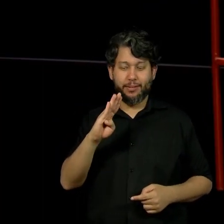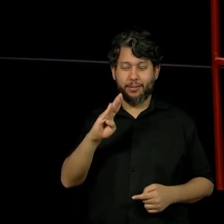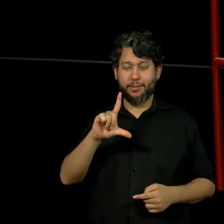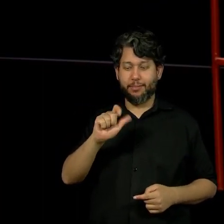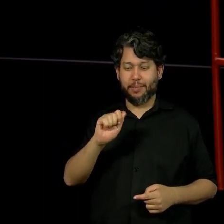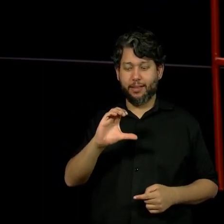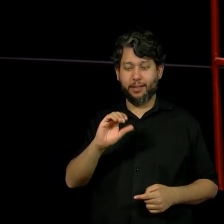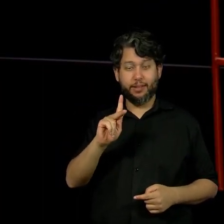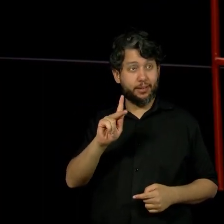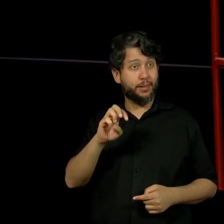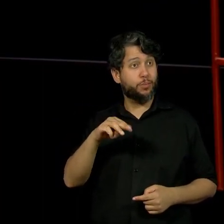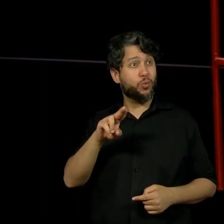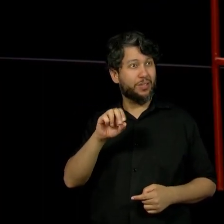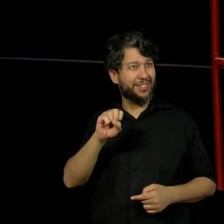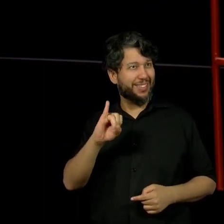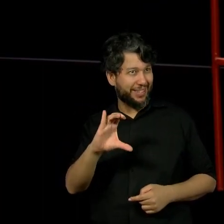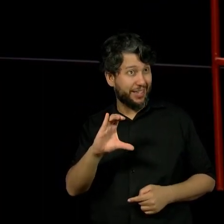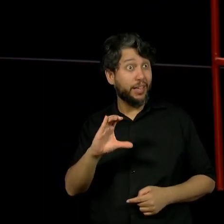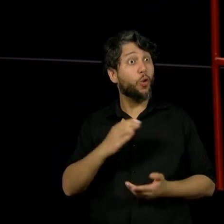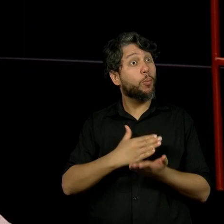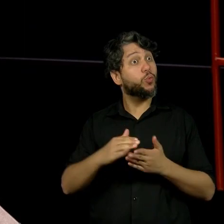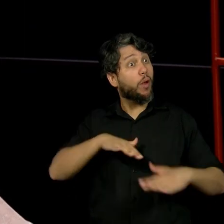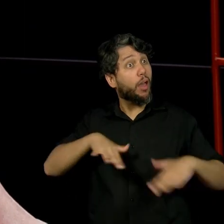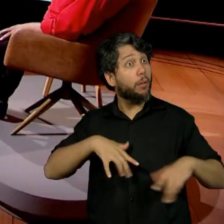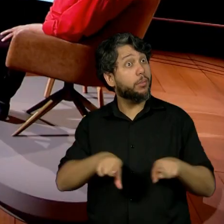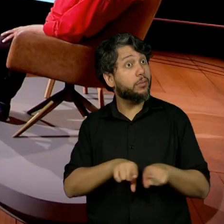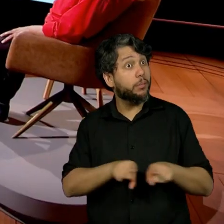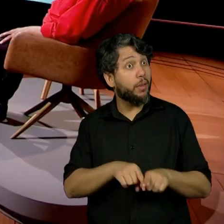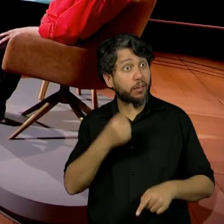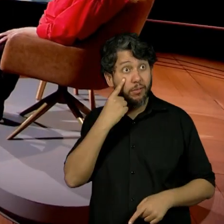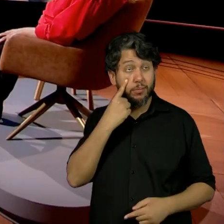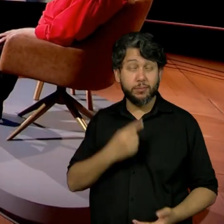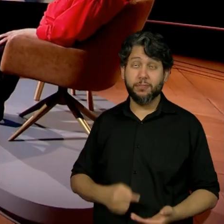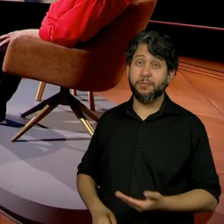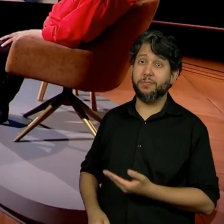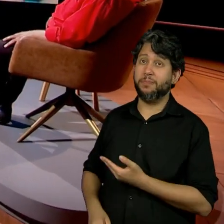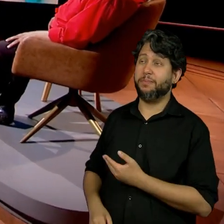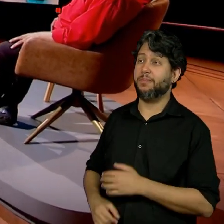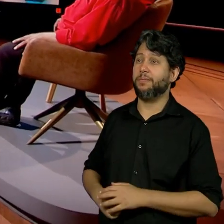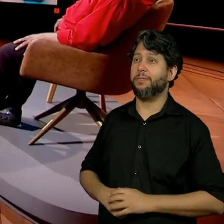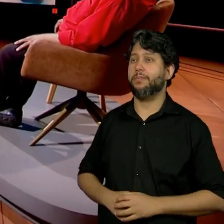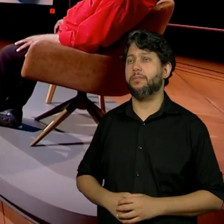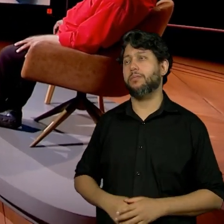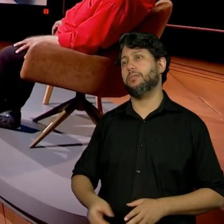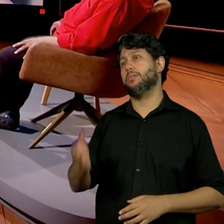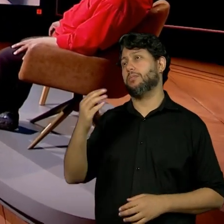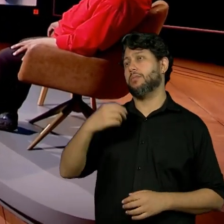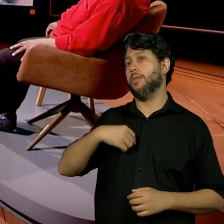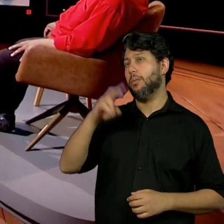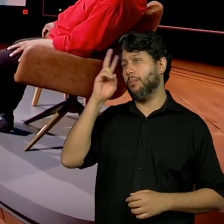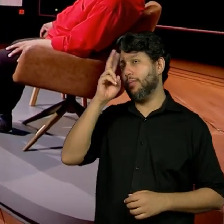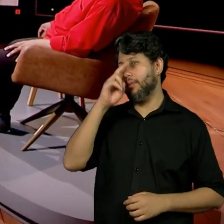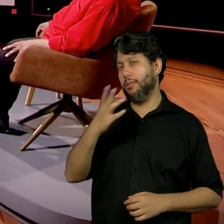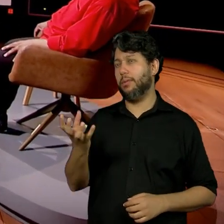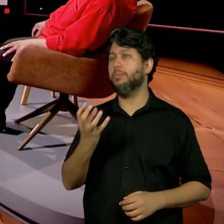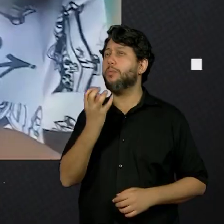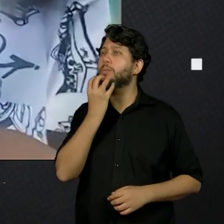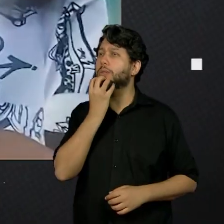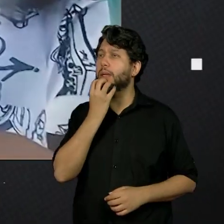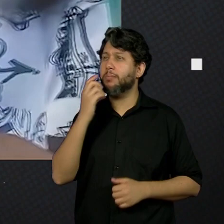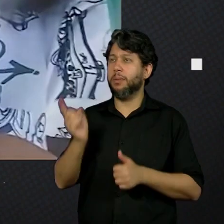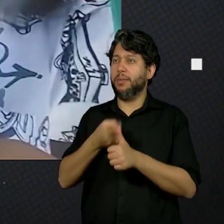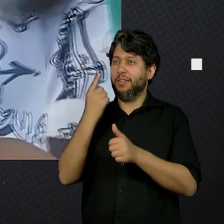para o rap no seu programa. Olha só quem fala sobre isso. Eu me lembro do Moisés da Rocha, quando nós nos encontramos pela